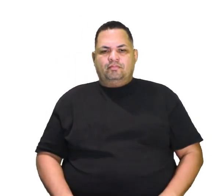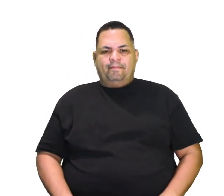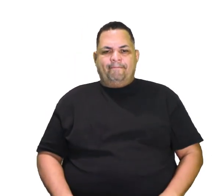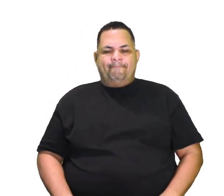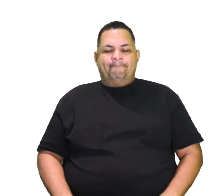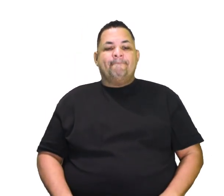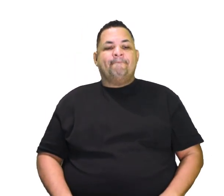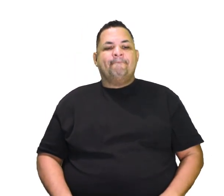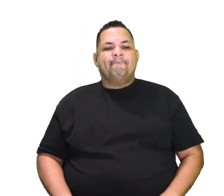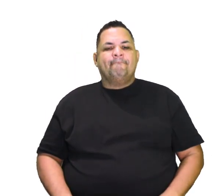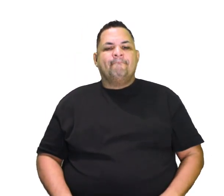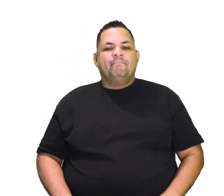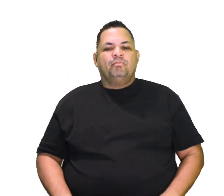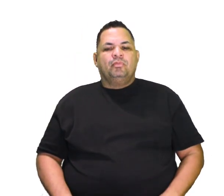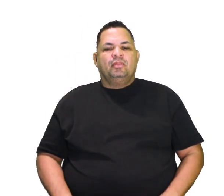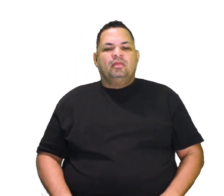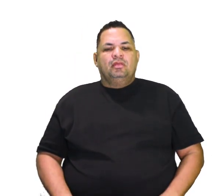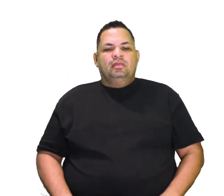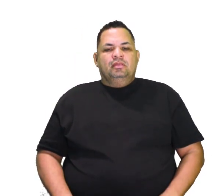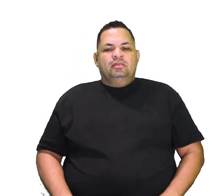é nesse sentido que nós